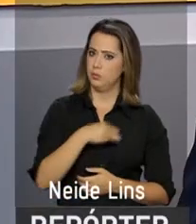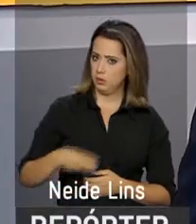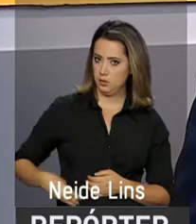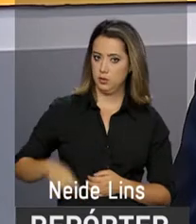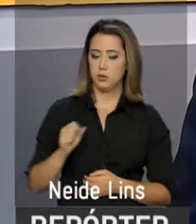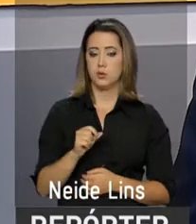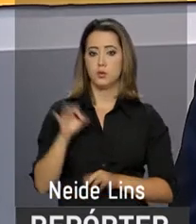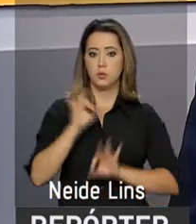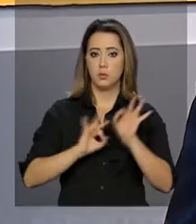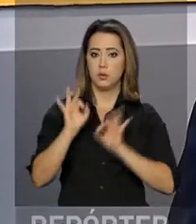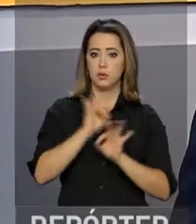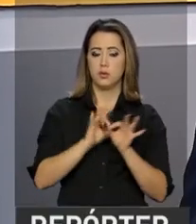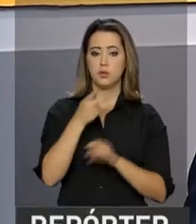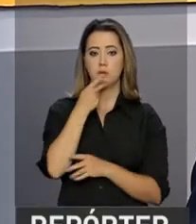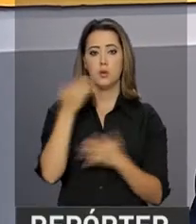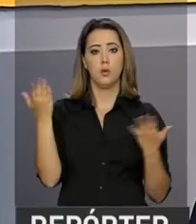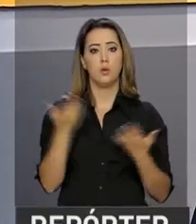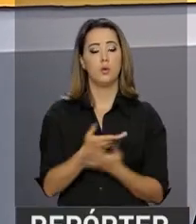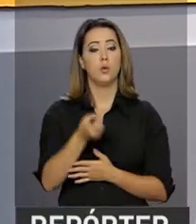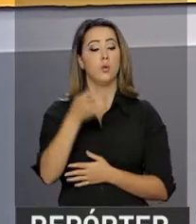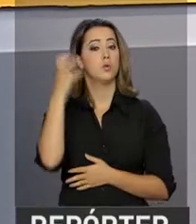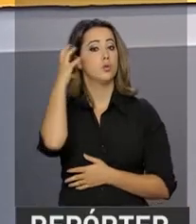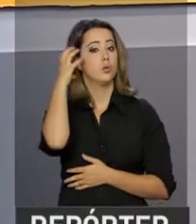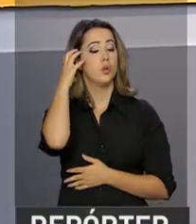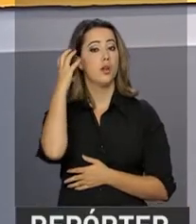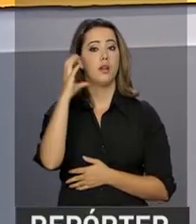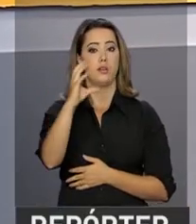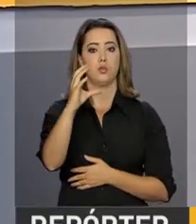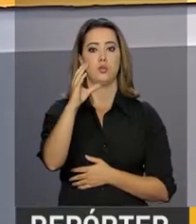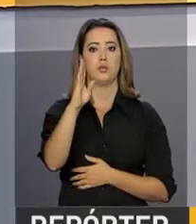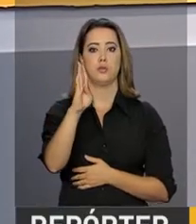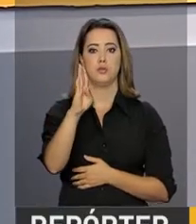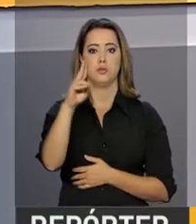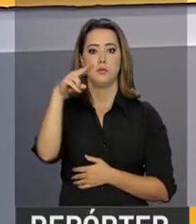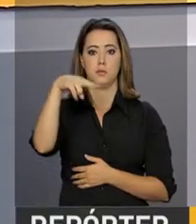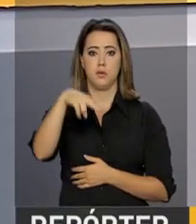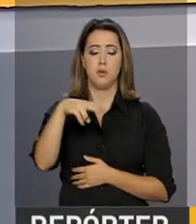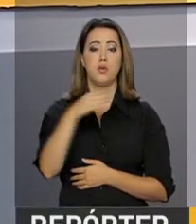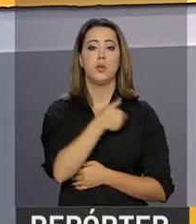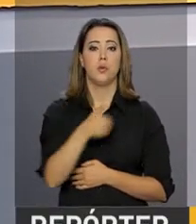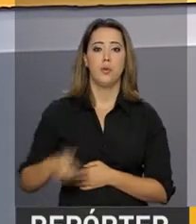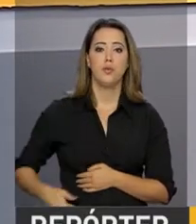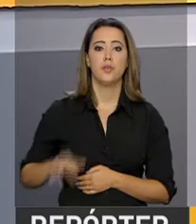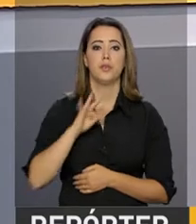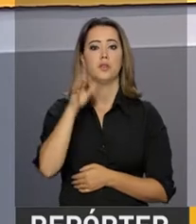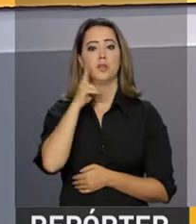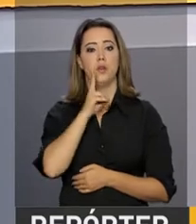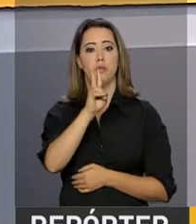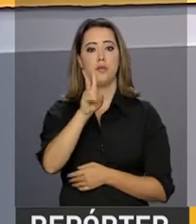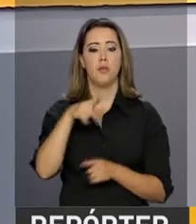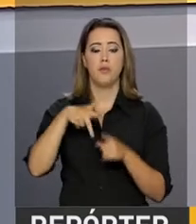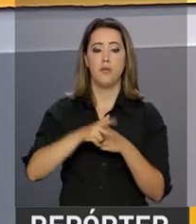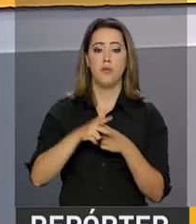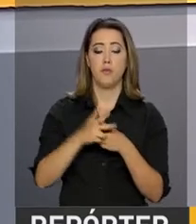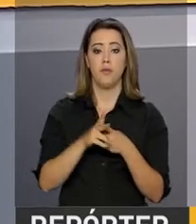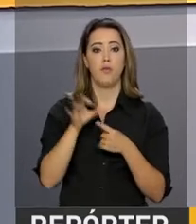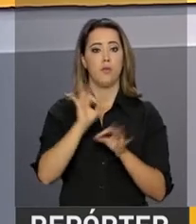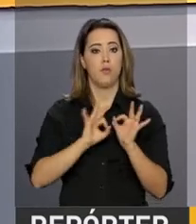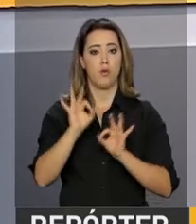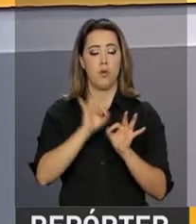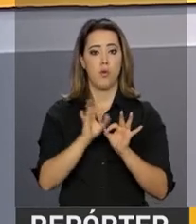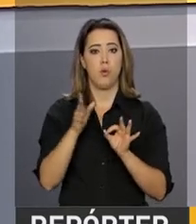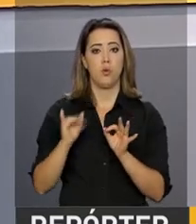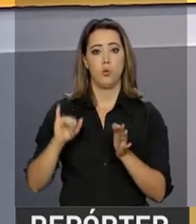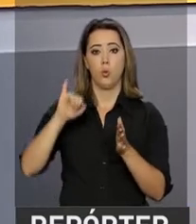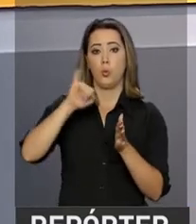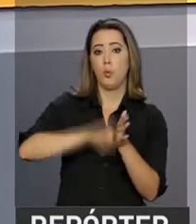de oliveira disse hoje em entrevista à rádio cbn que o governo federal vai rever o reajuste do piso e cofins sobre